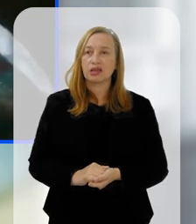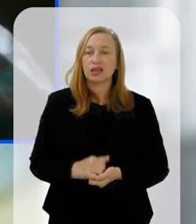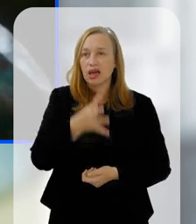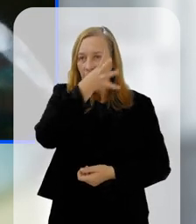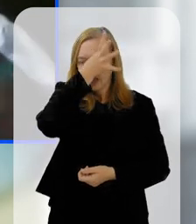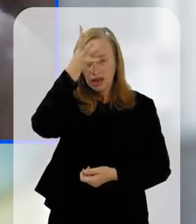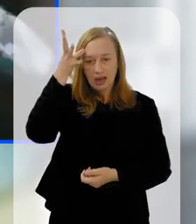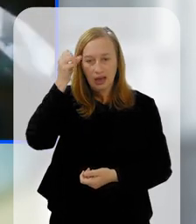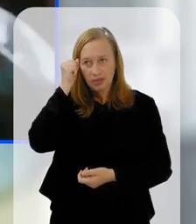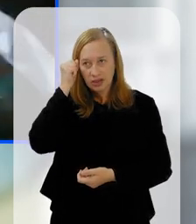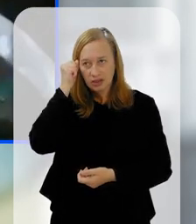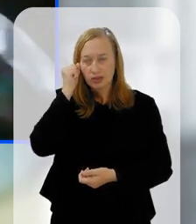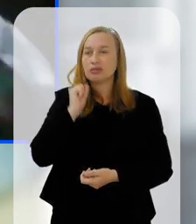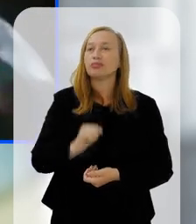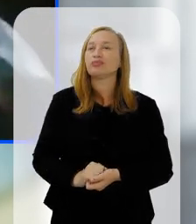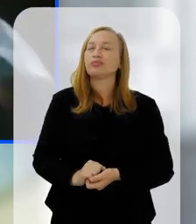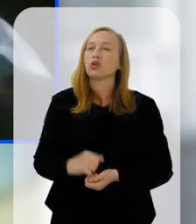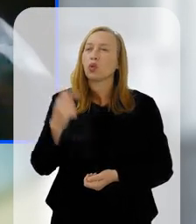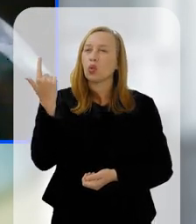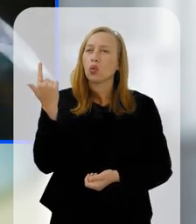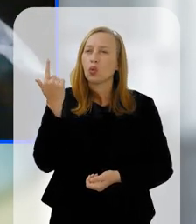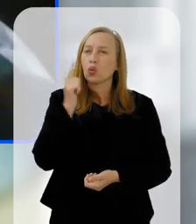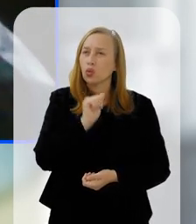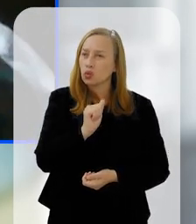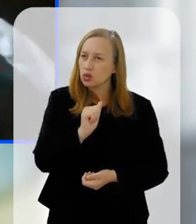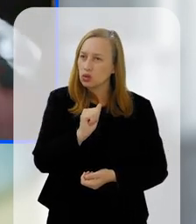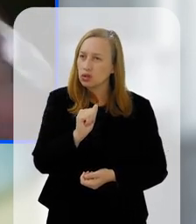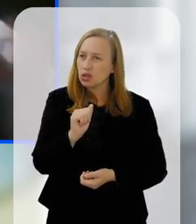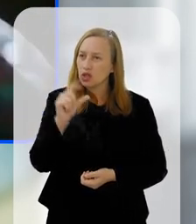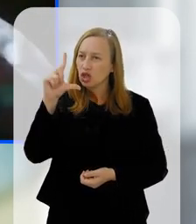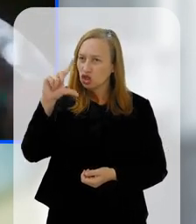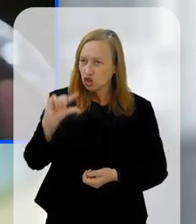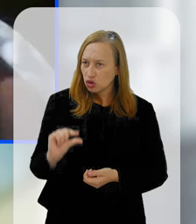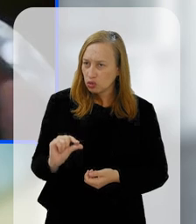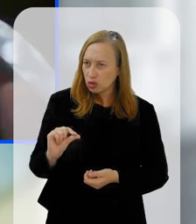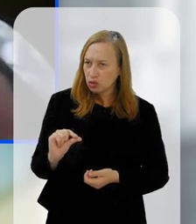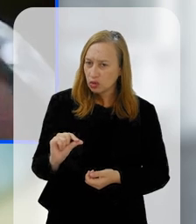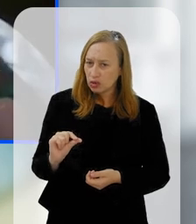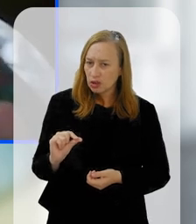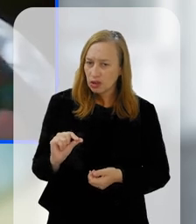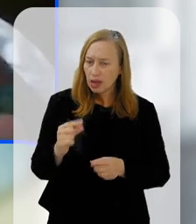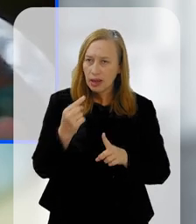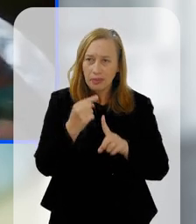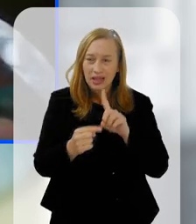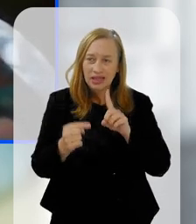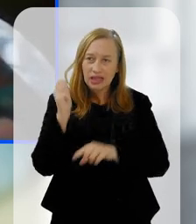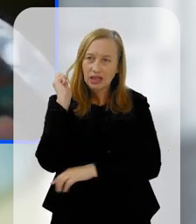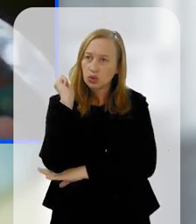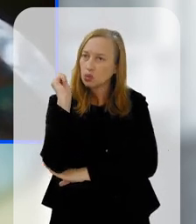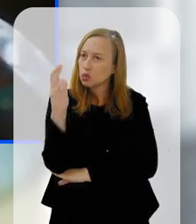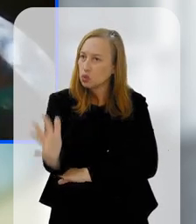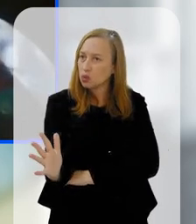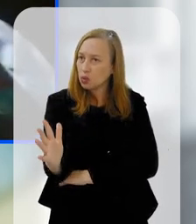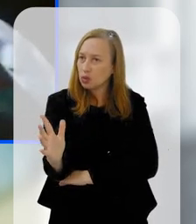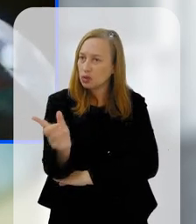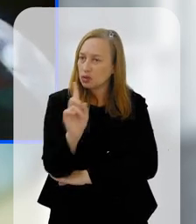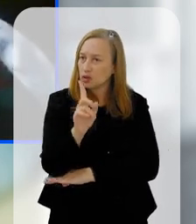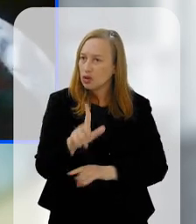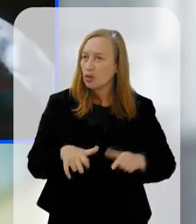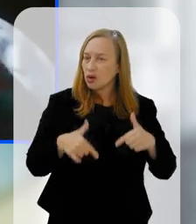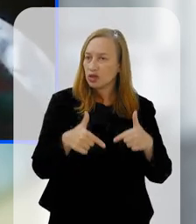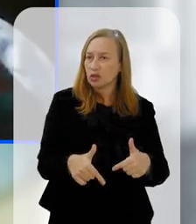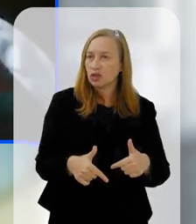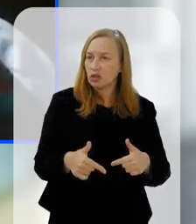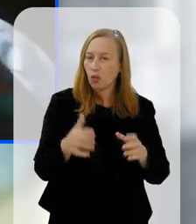Primeiro, Amazônia. Nós conseguimos reduzir a metade o desmatamento, não foi só com